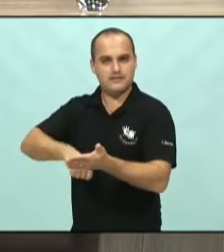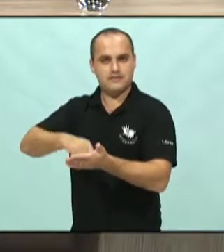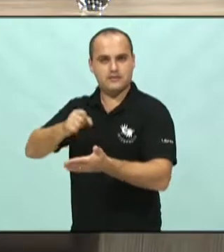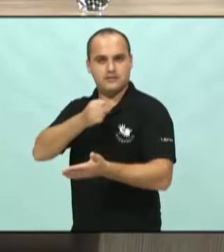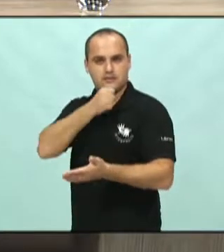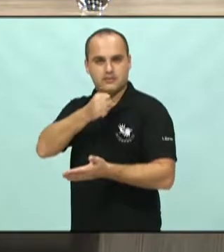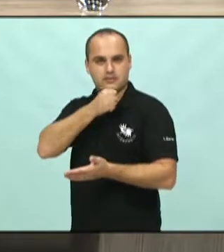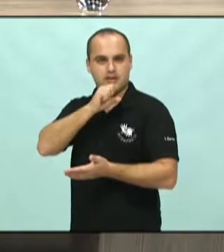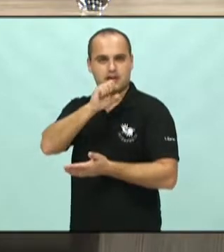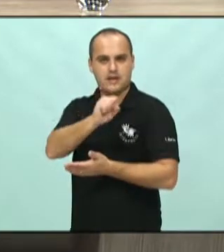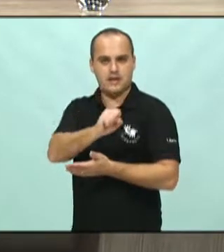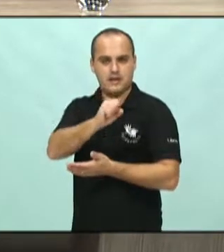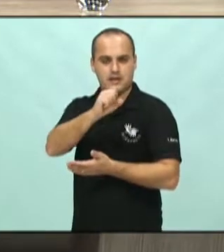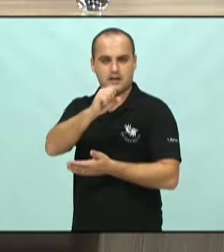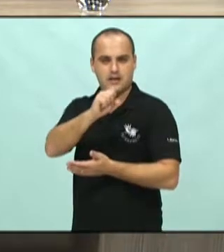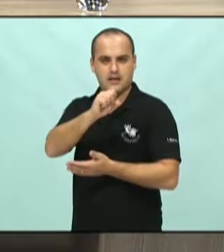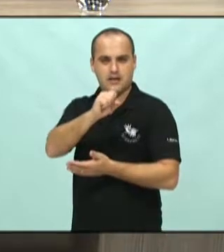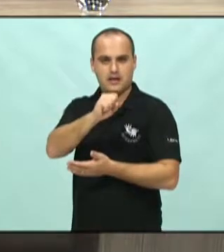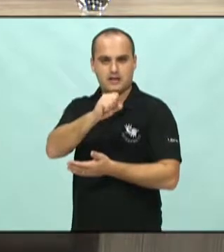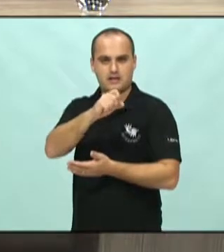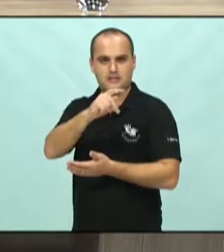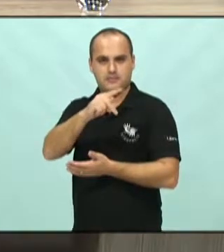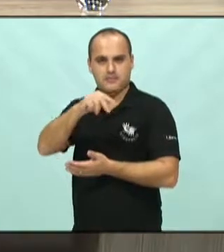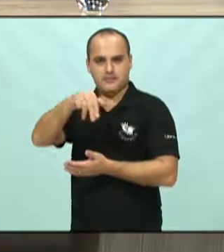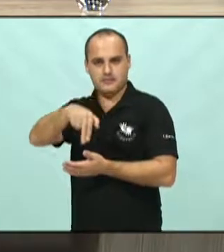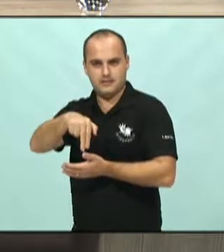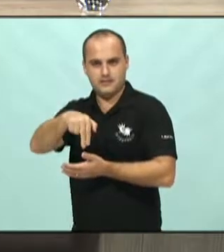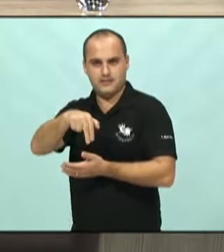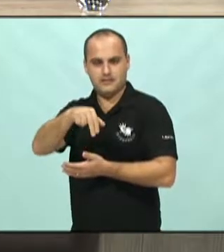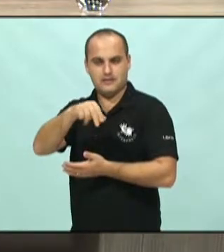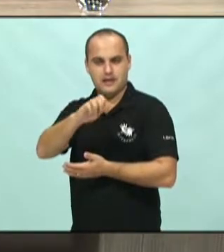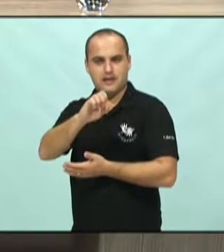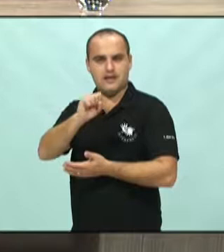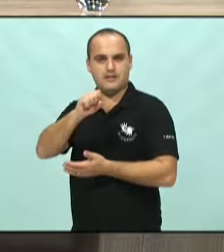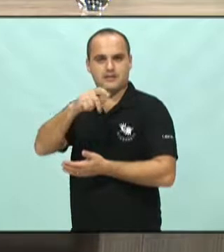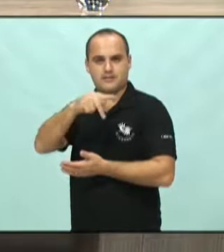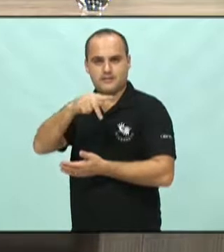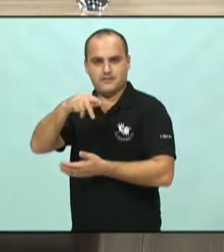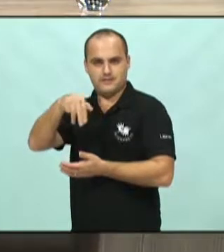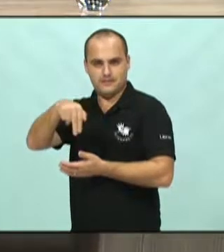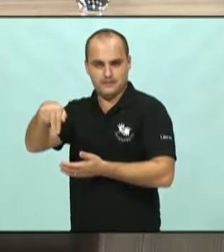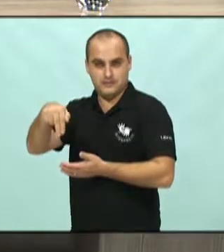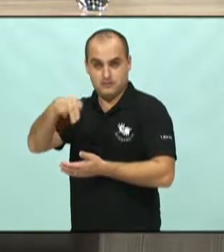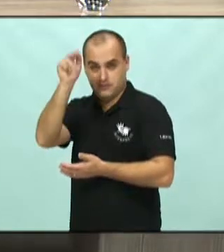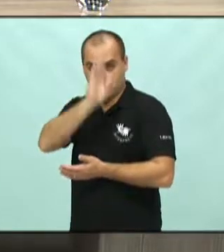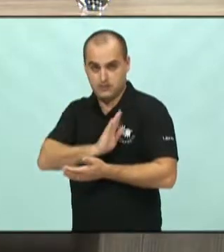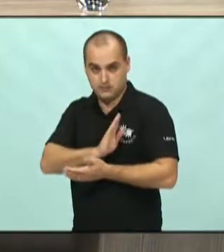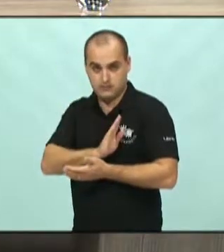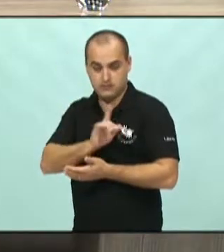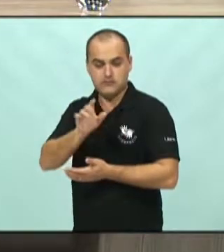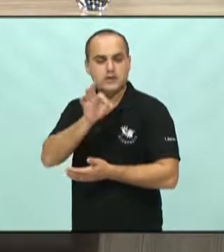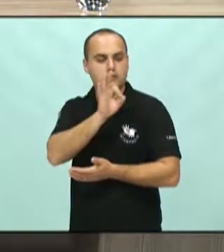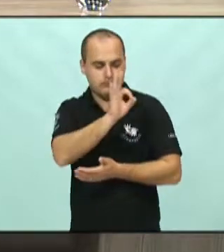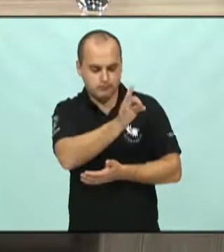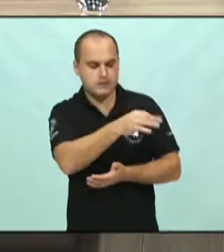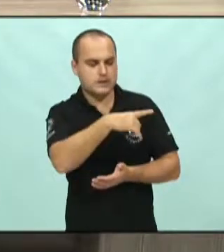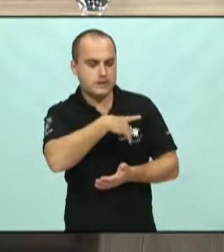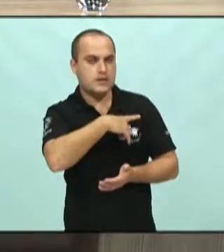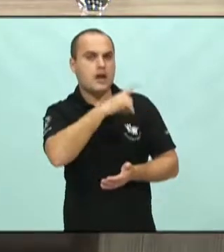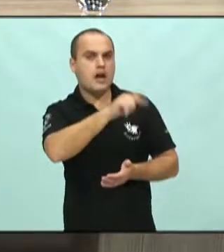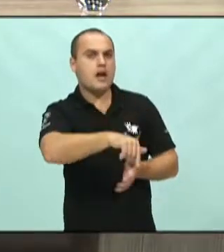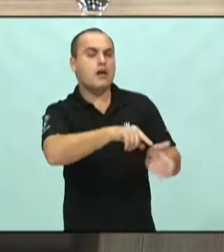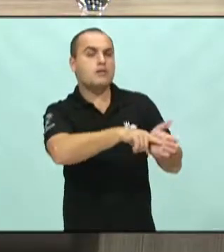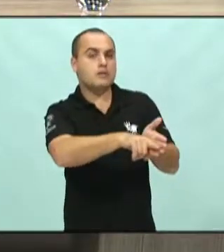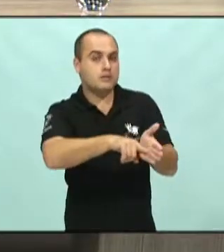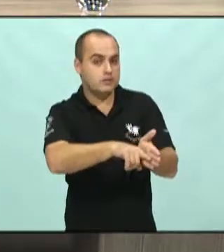da ESPN Brasil, O Celso Zelt. Celso Zelt. O Celso Zelt, ele também é um pesquisador da